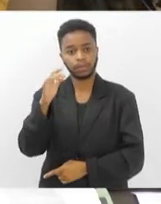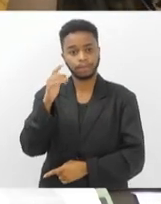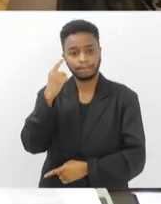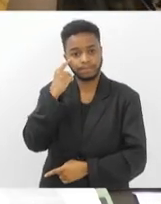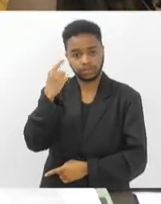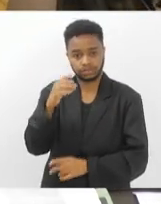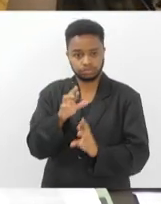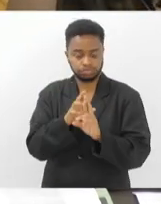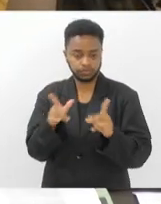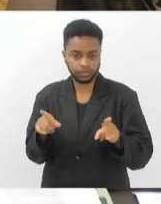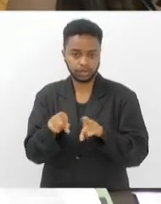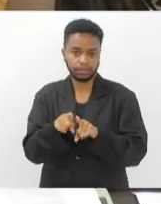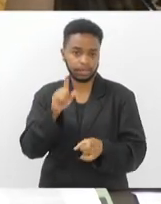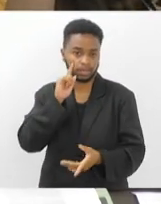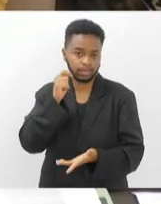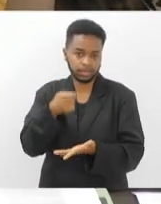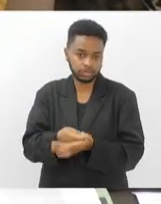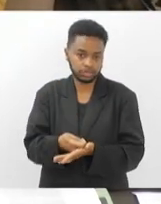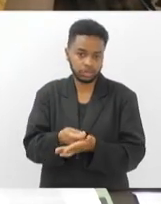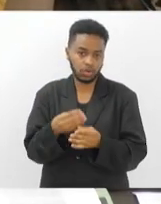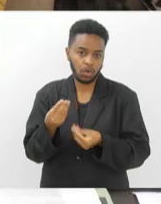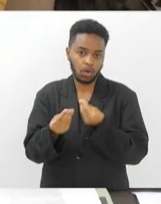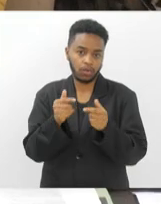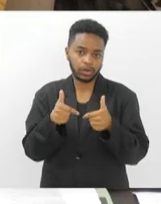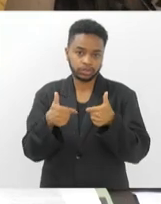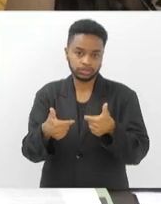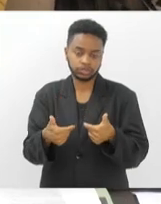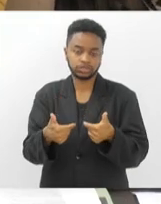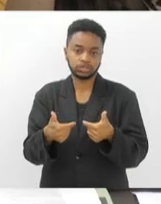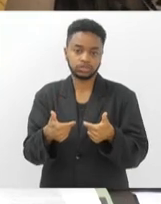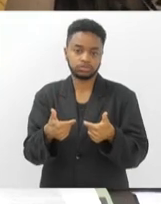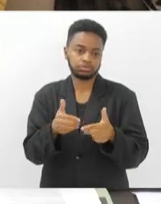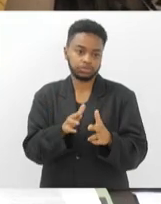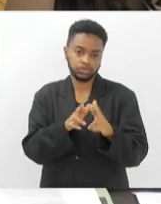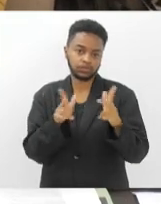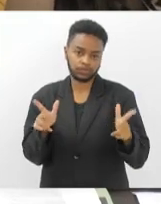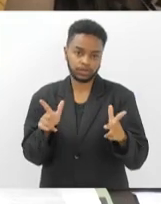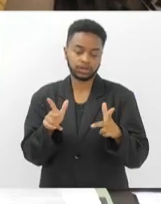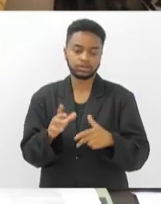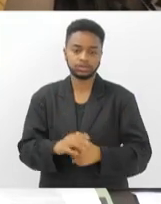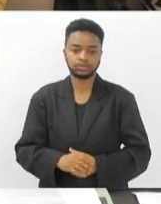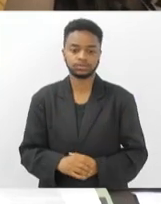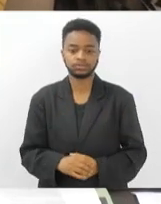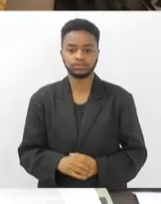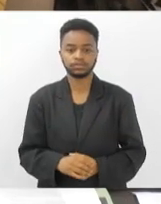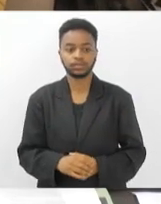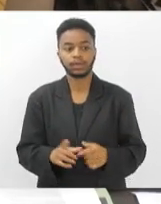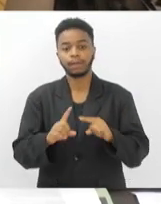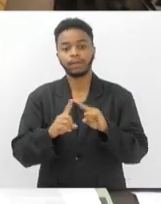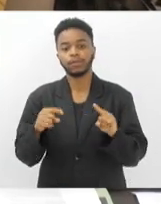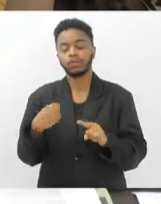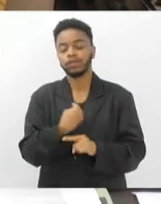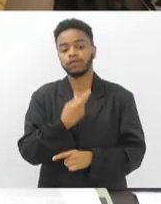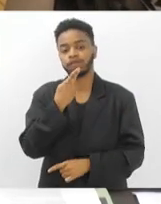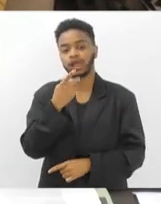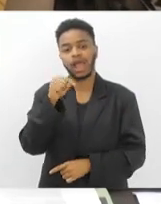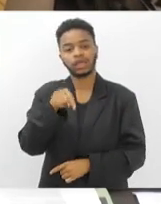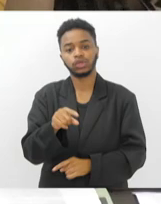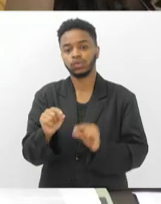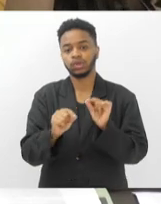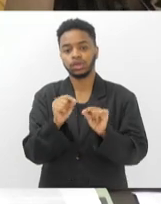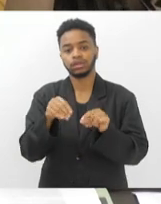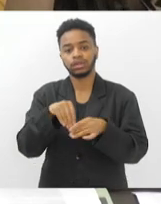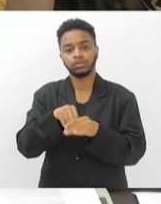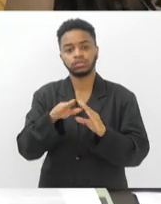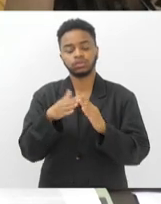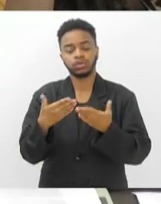Tem a decisão de agir com os seus filhos da maneira que quiser. A questão que se define aqui é, na escola